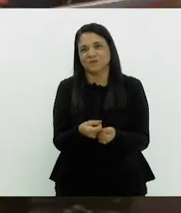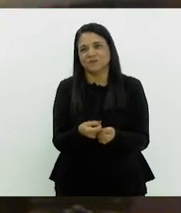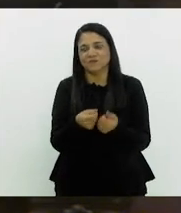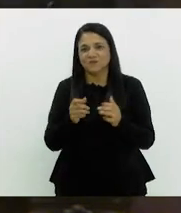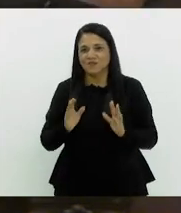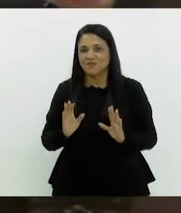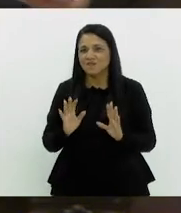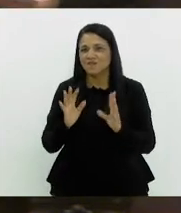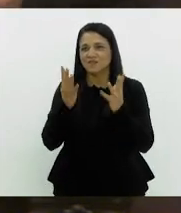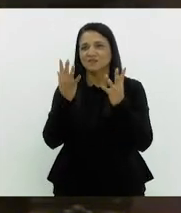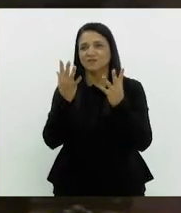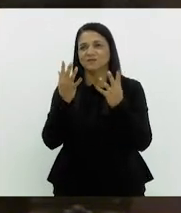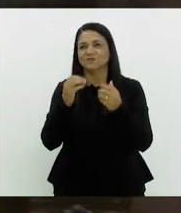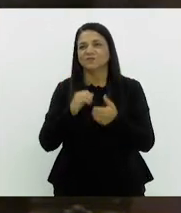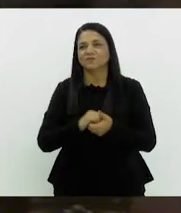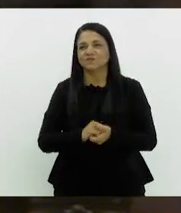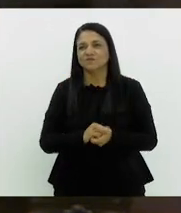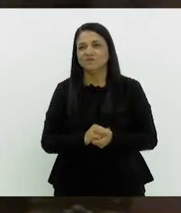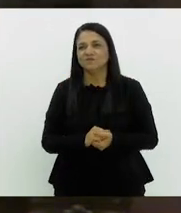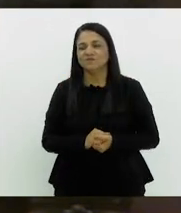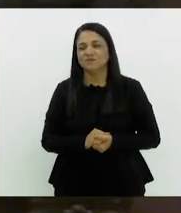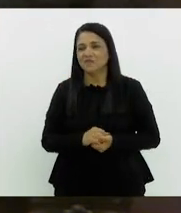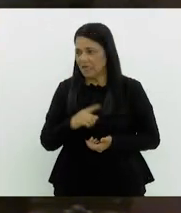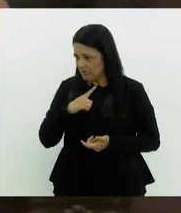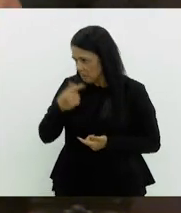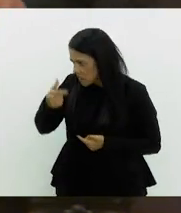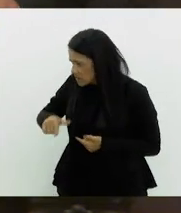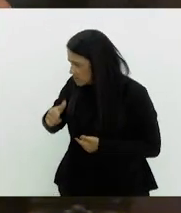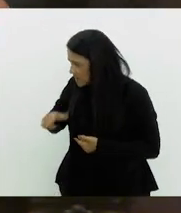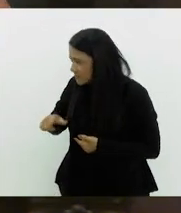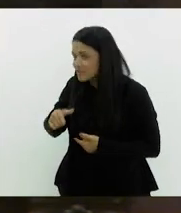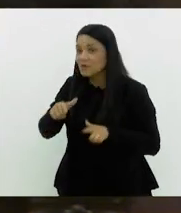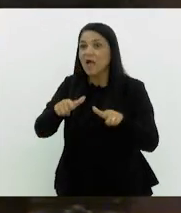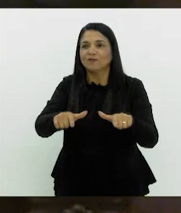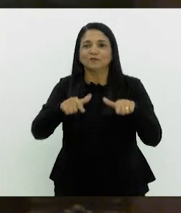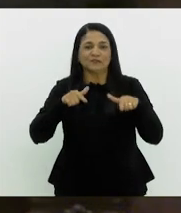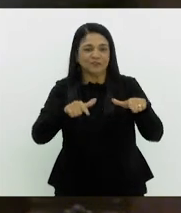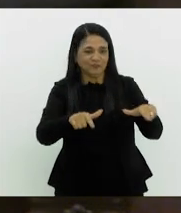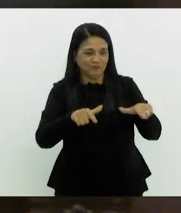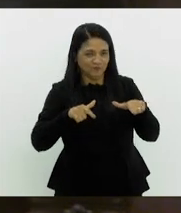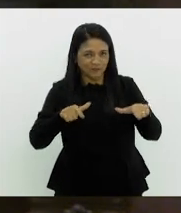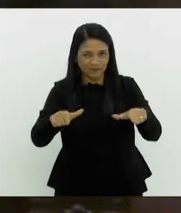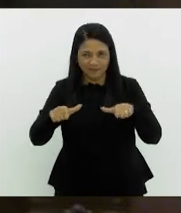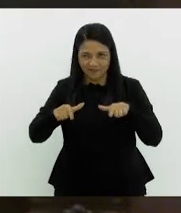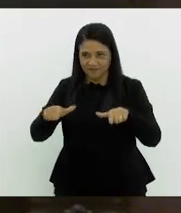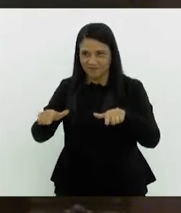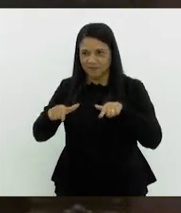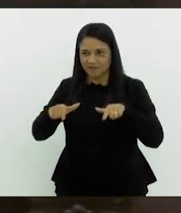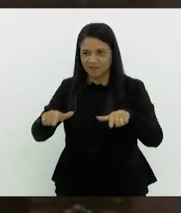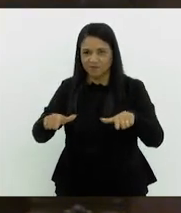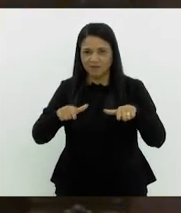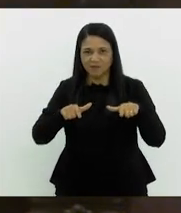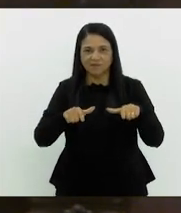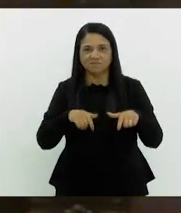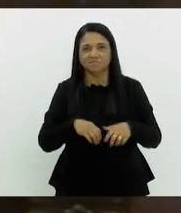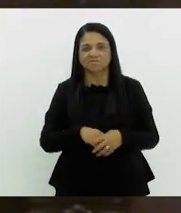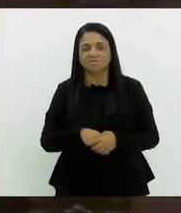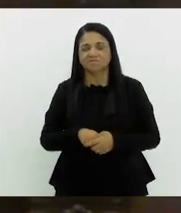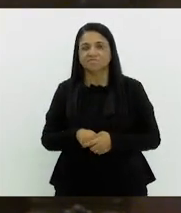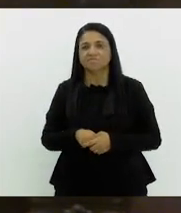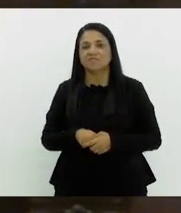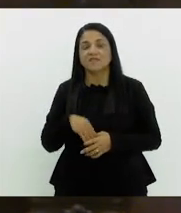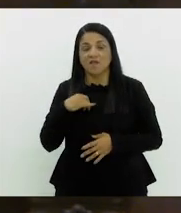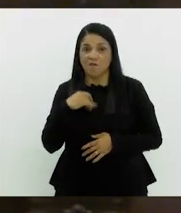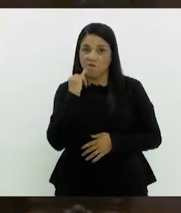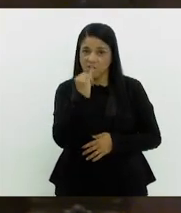evento. Eu acho que o cerimonial tem mais alguma coisa aqui, né? Os certificados, vamos entregar os certificados também. Mas dizer que para